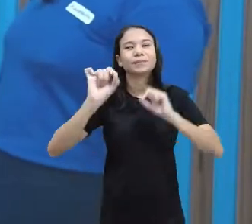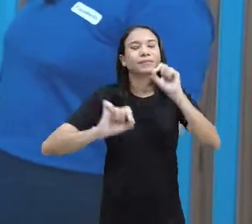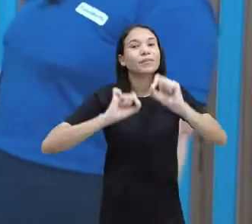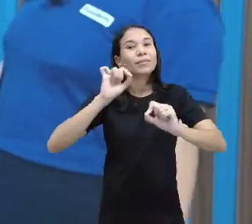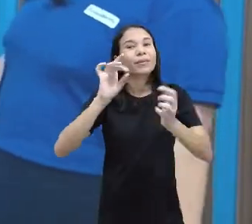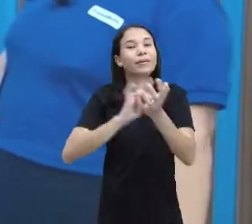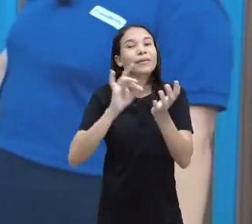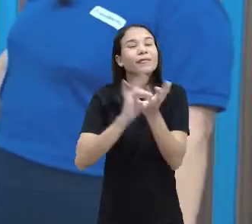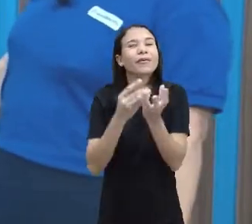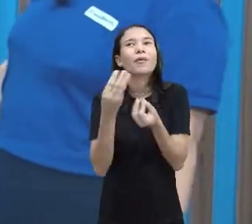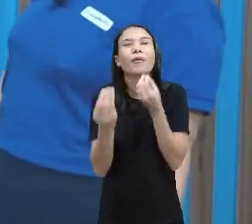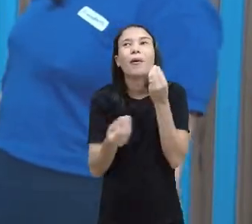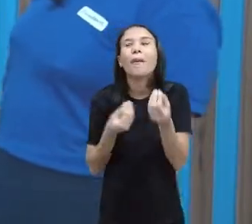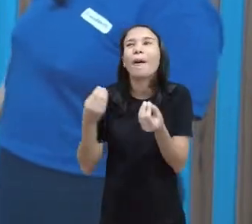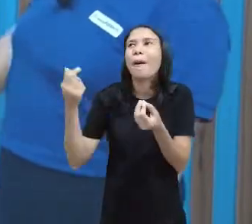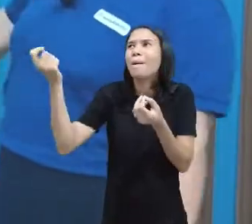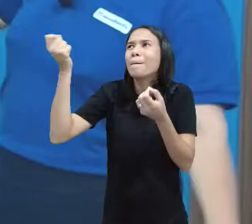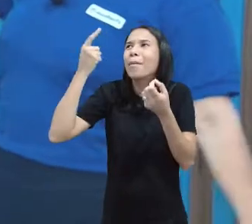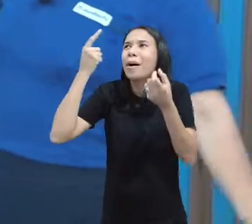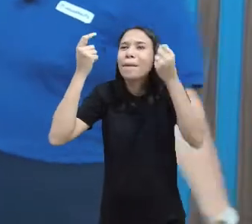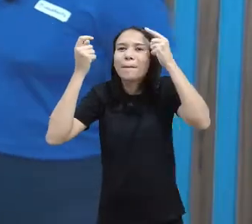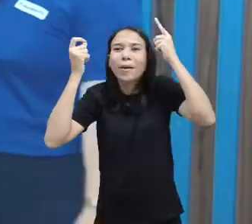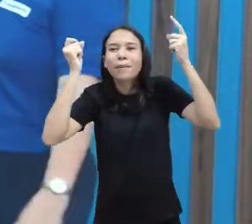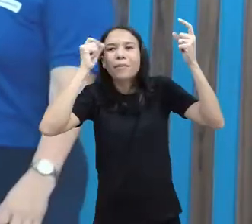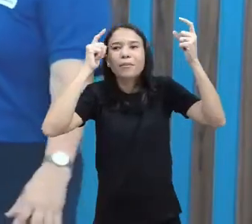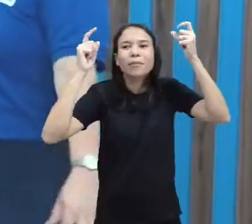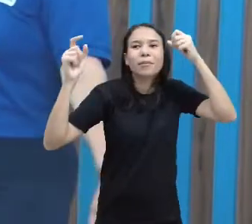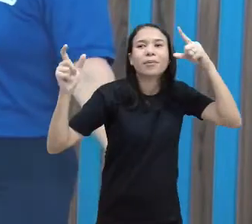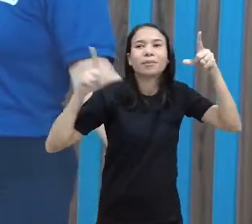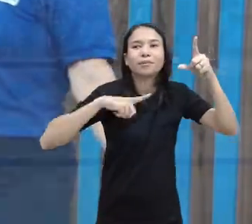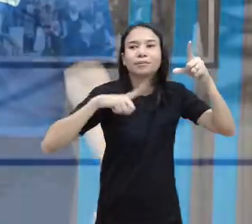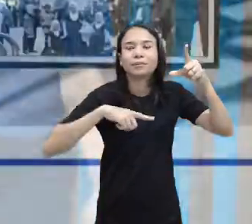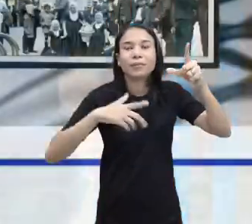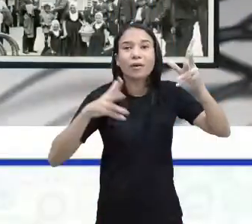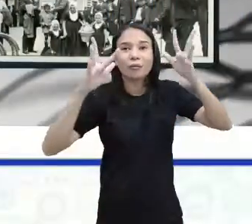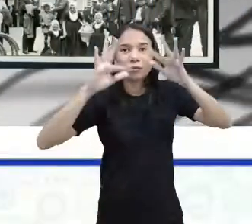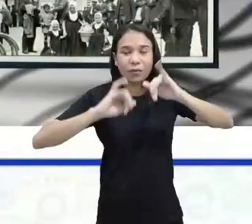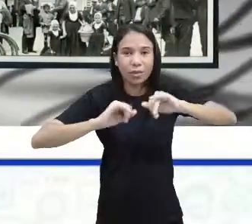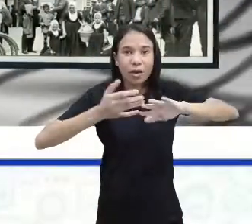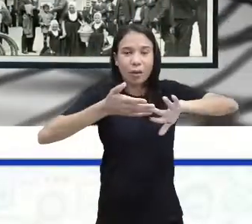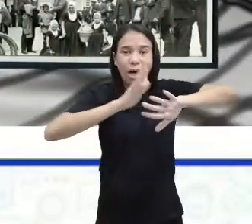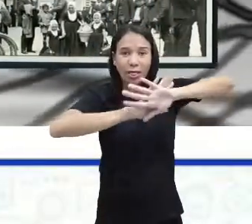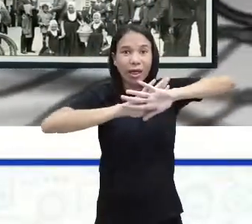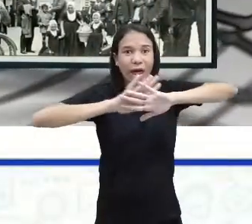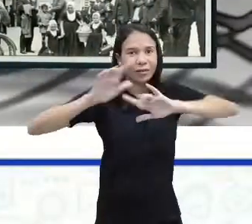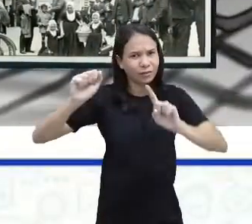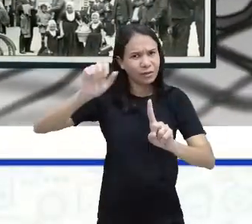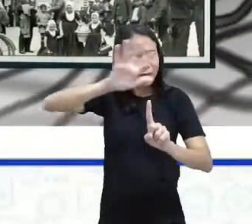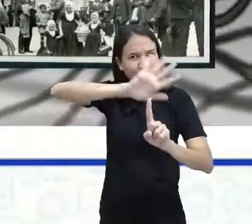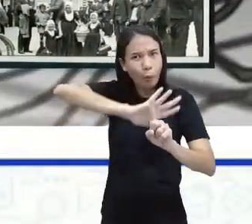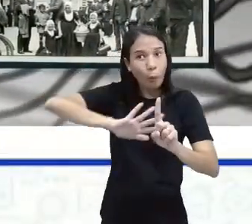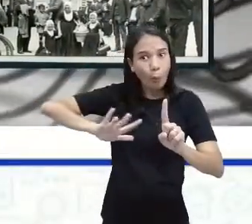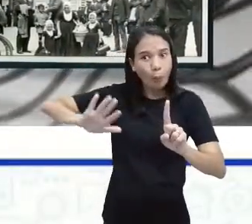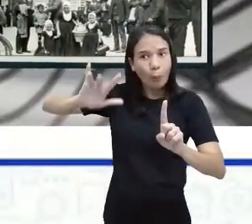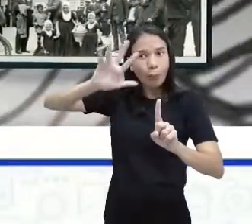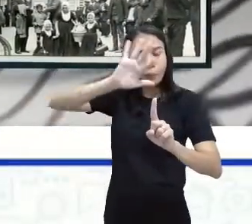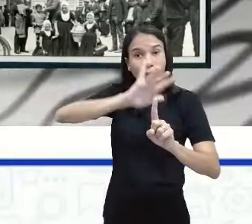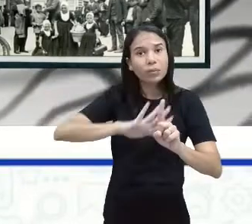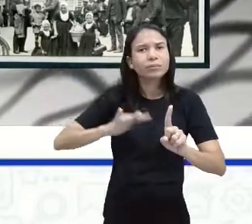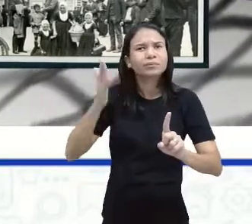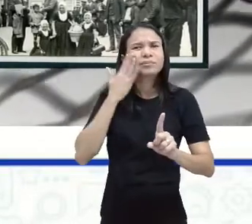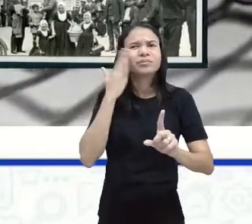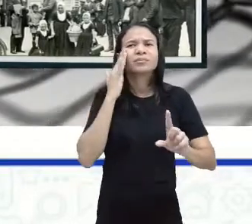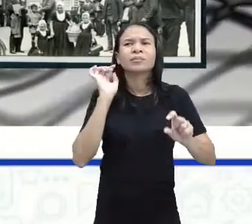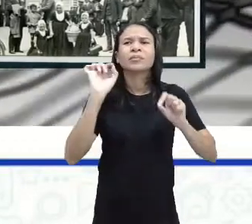as influências. Eu botei essa malha aqui, vocês estão vendo ao fundo, para que vocês entendam o que